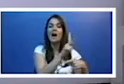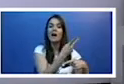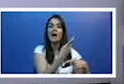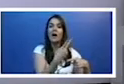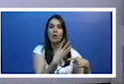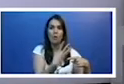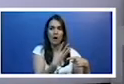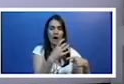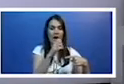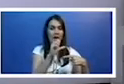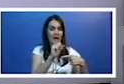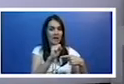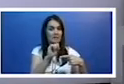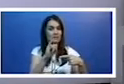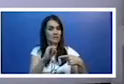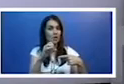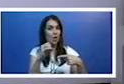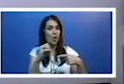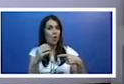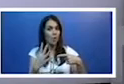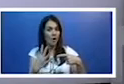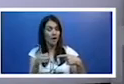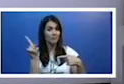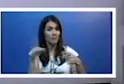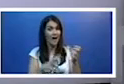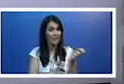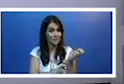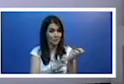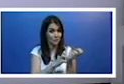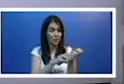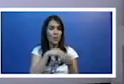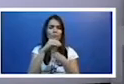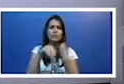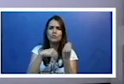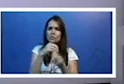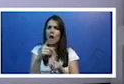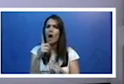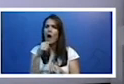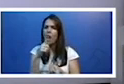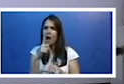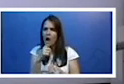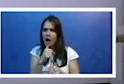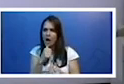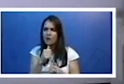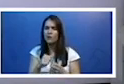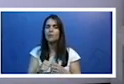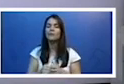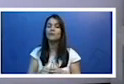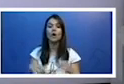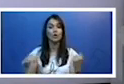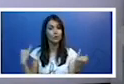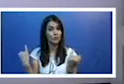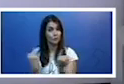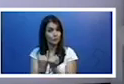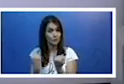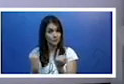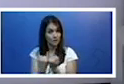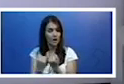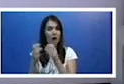H4SiO4, então é um ácido. Aí, misturado na água, ele vai ionizar o H+,